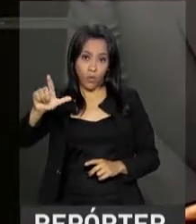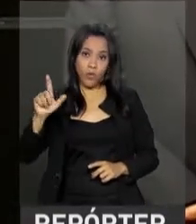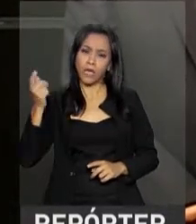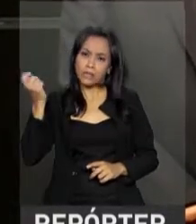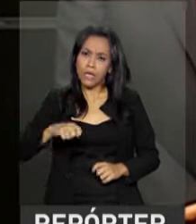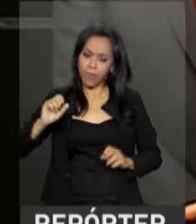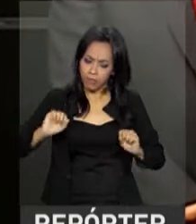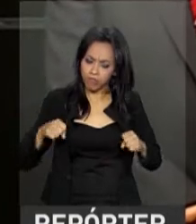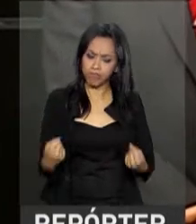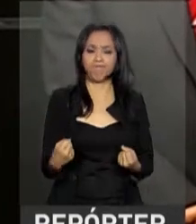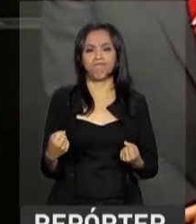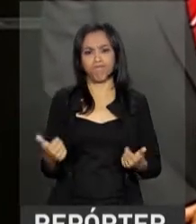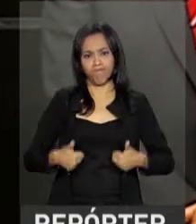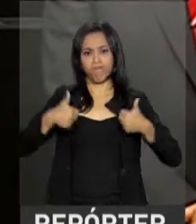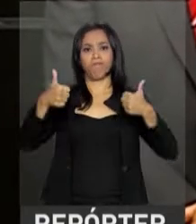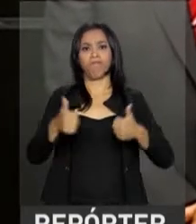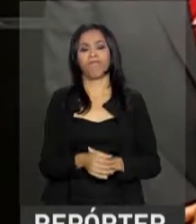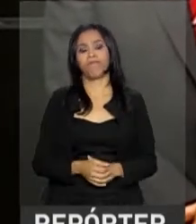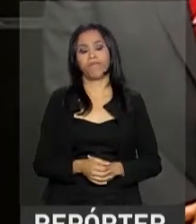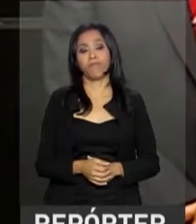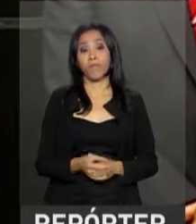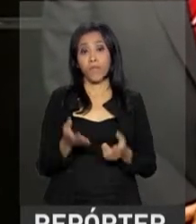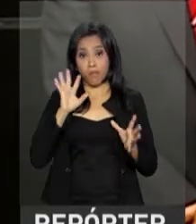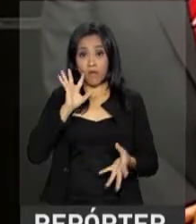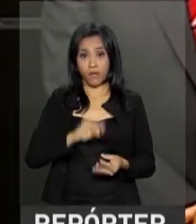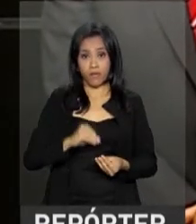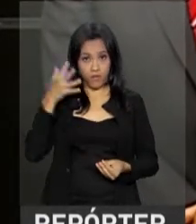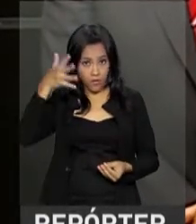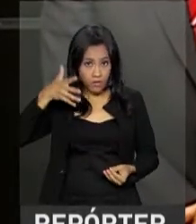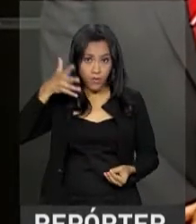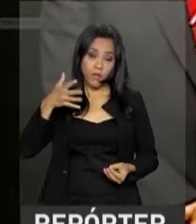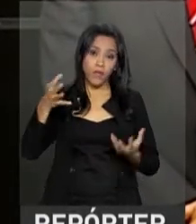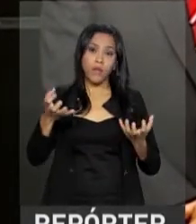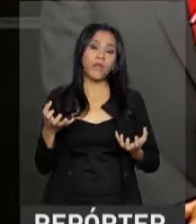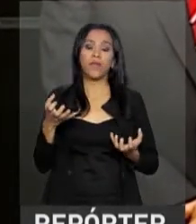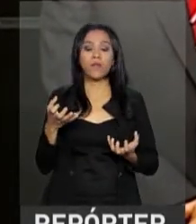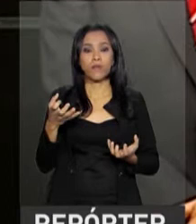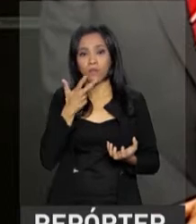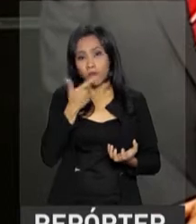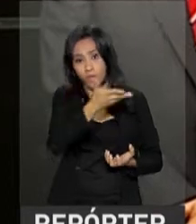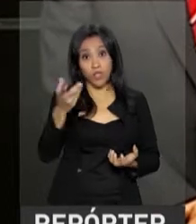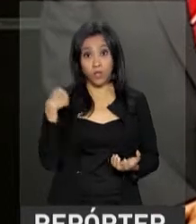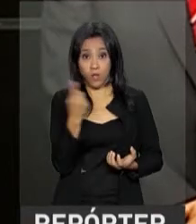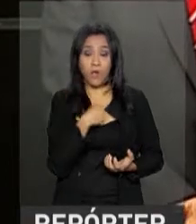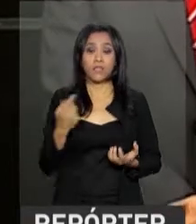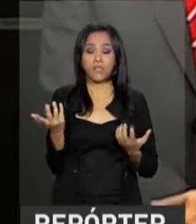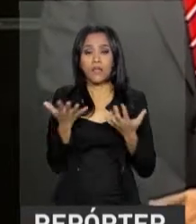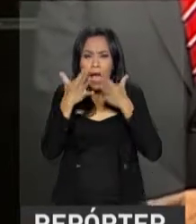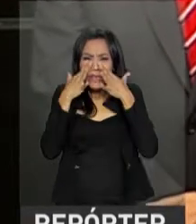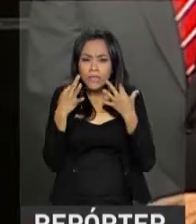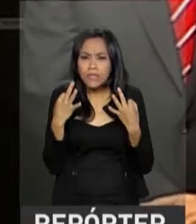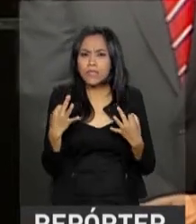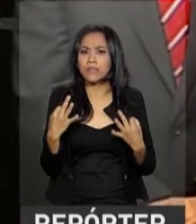muita intensidade. Para finalizar, eu quero dizer que nós estamos atendendo a uma das principais